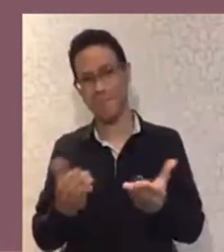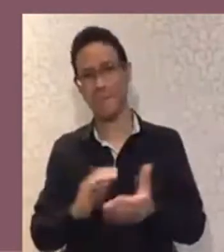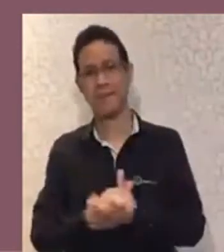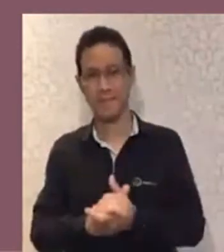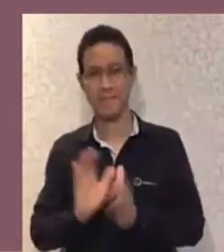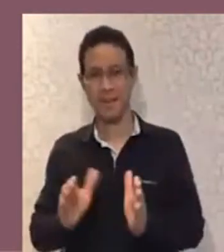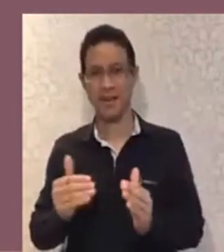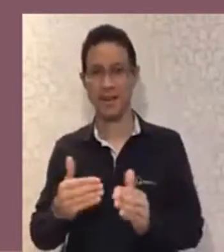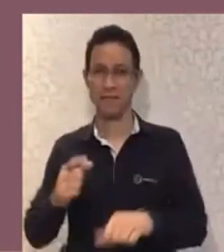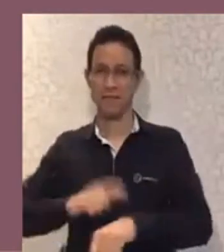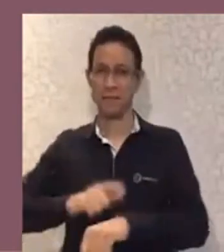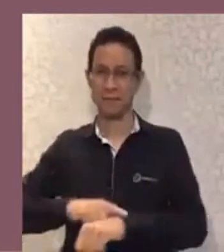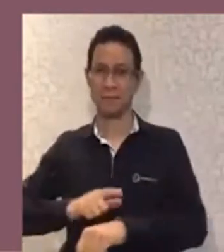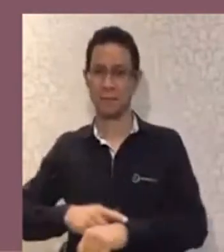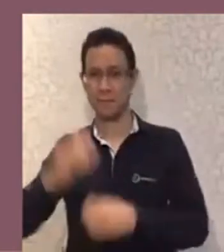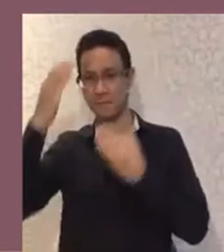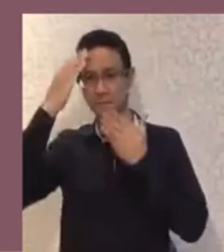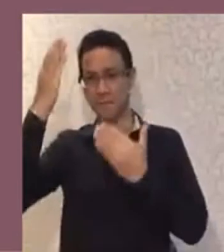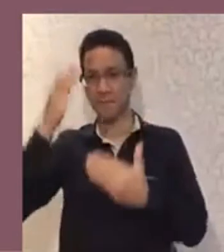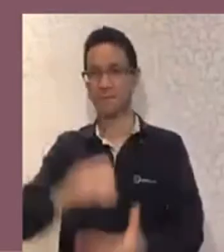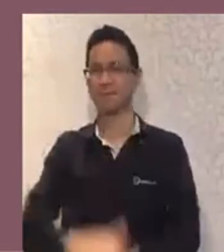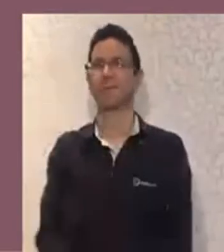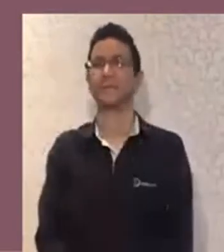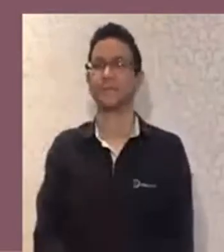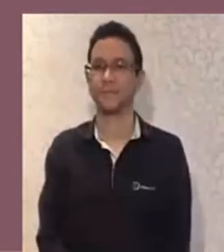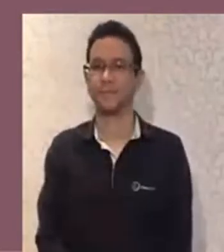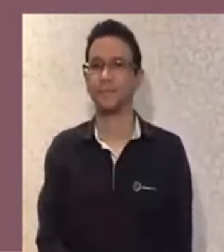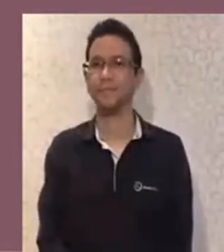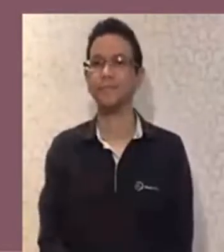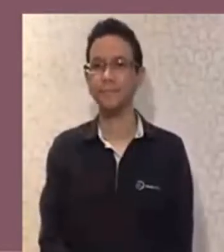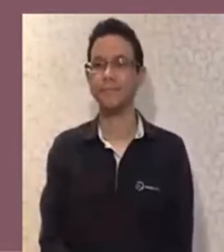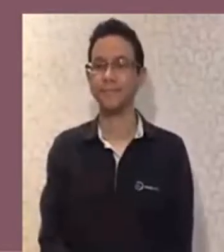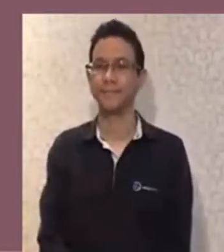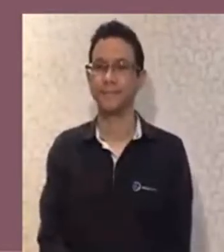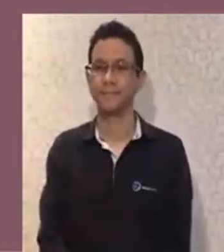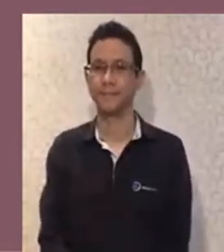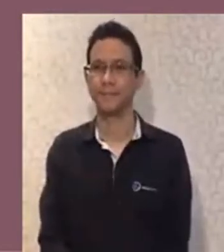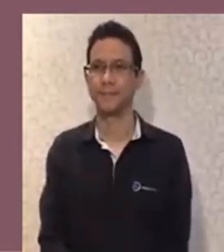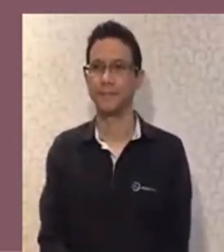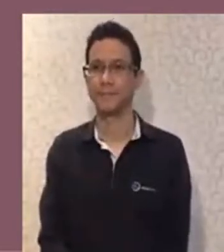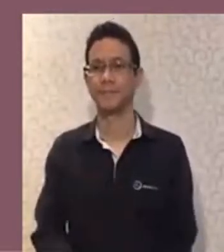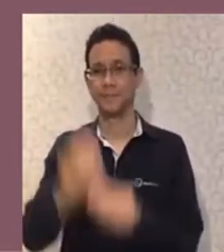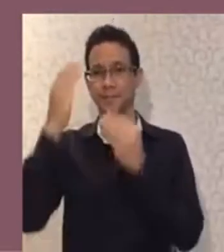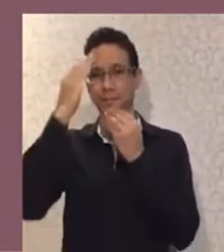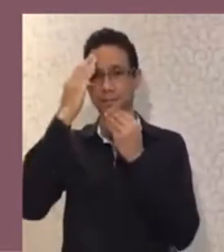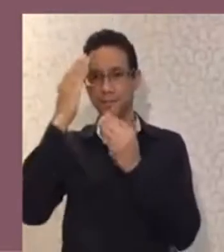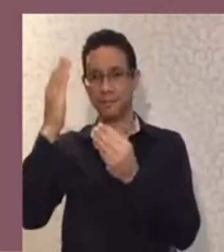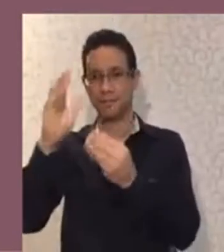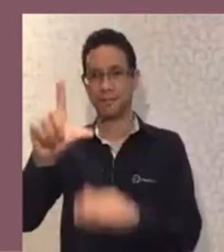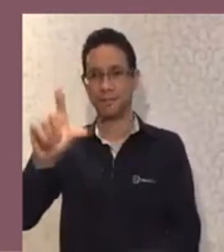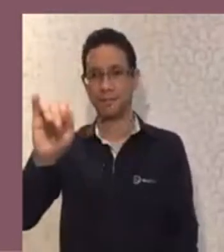ocupei muito tempo. Obrigada. Passo a palavra. Muito obrigado, Lia,